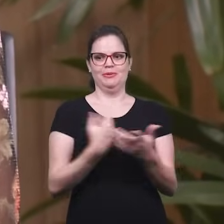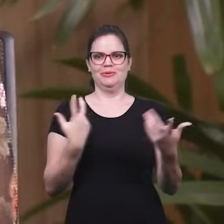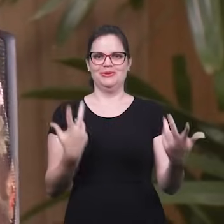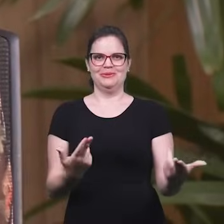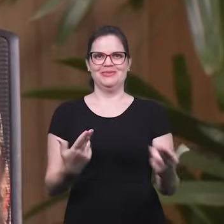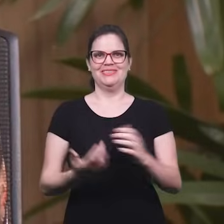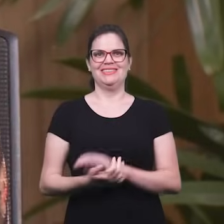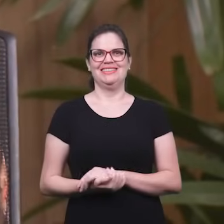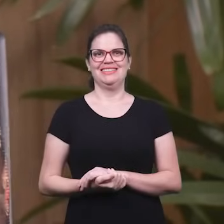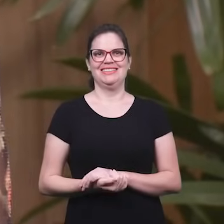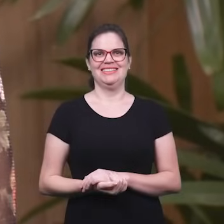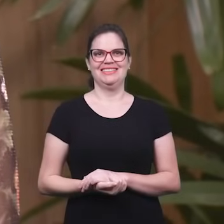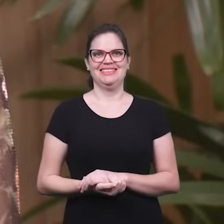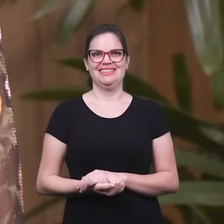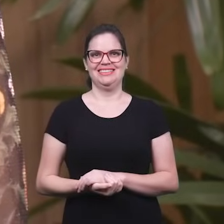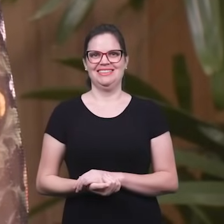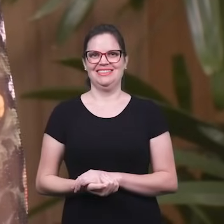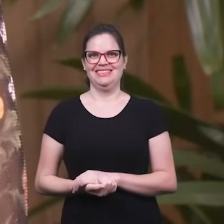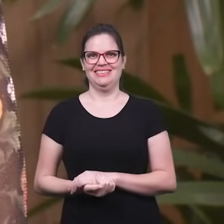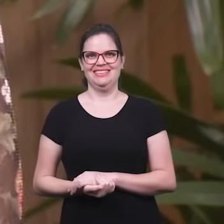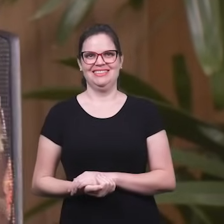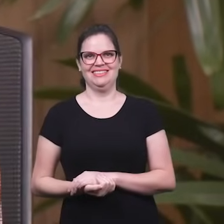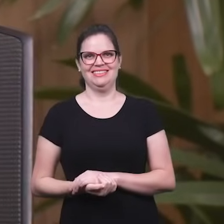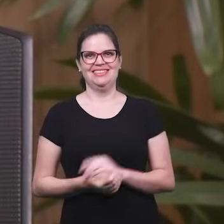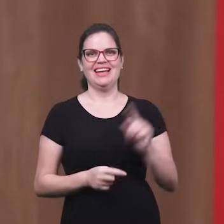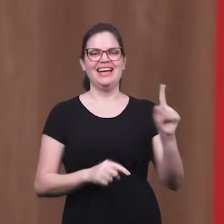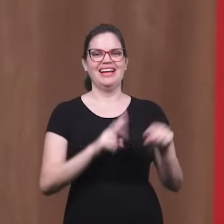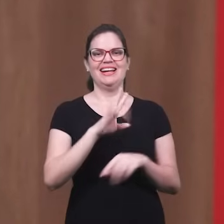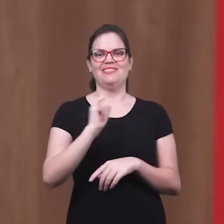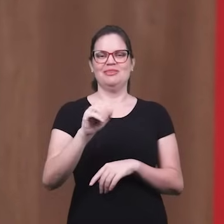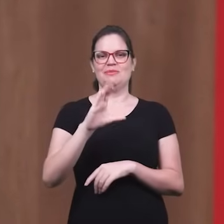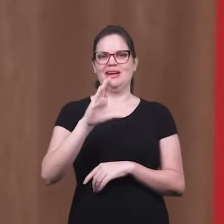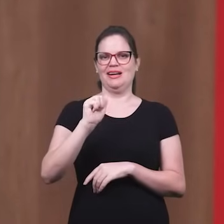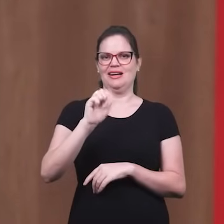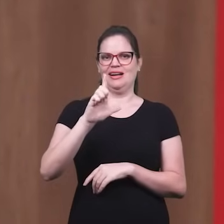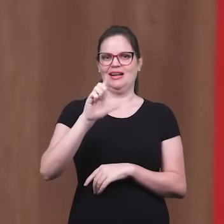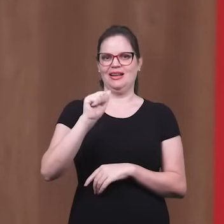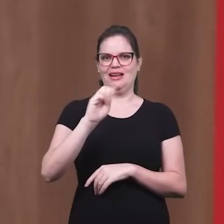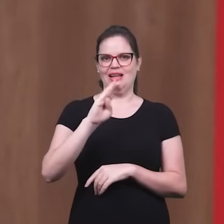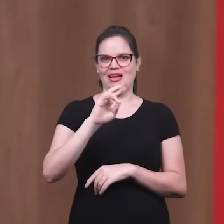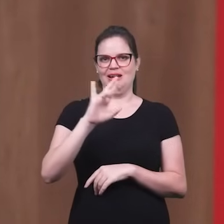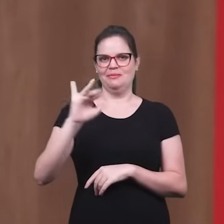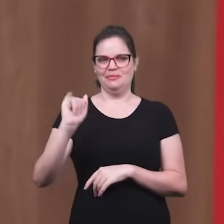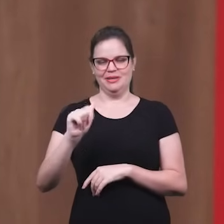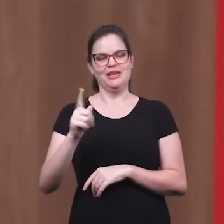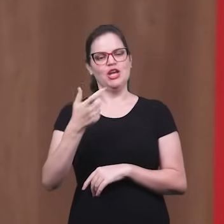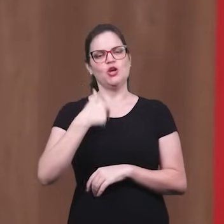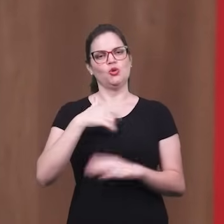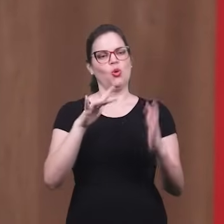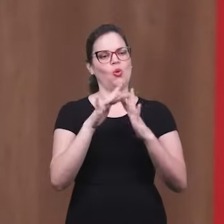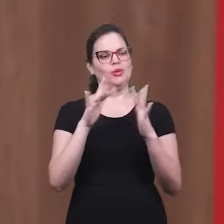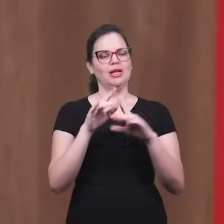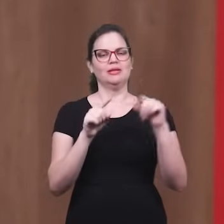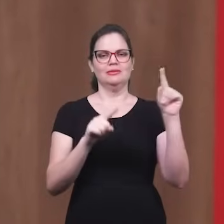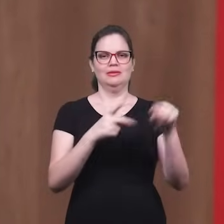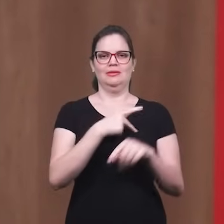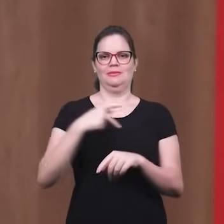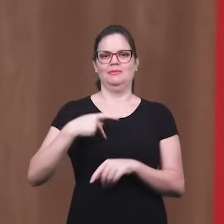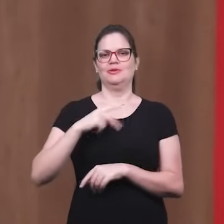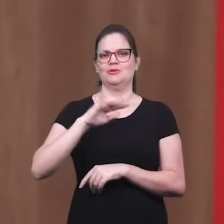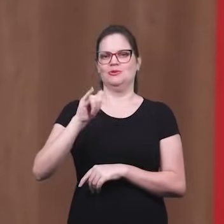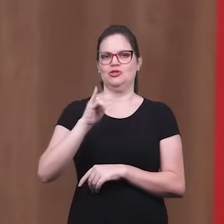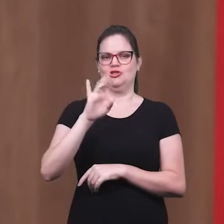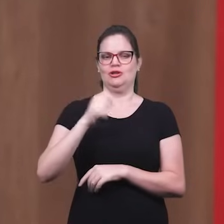com ela ontem. Ela vai para Calábria. Calábria, exatamente. Eu estou até em contato com o pastor Jean para dar